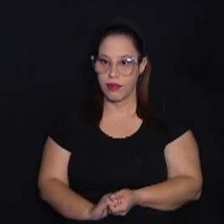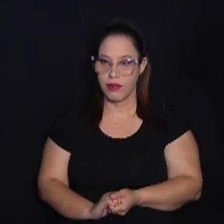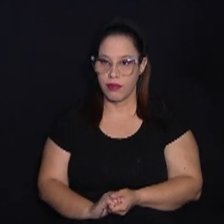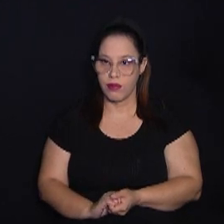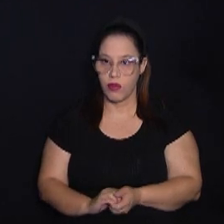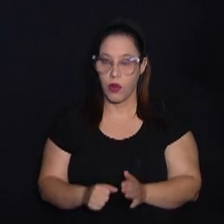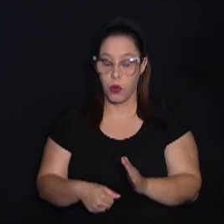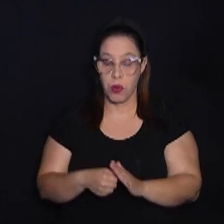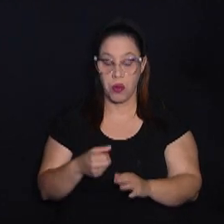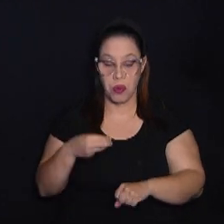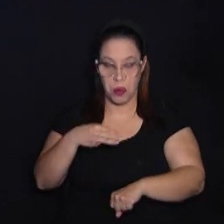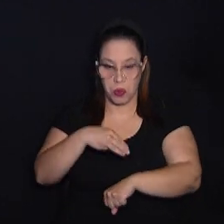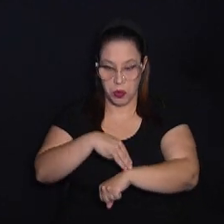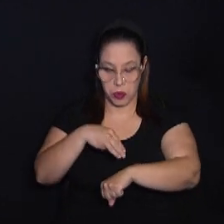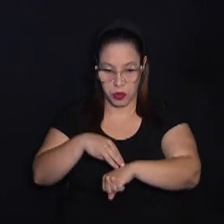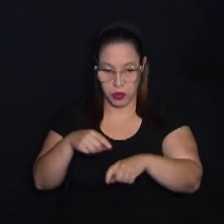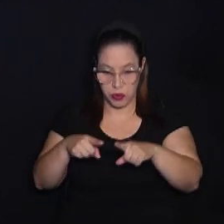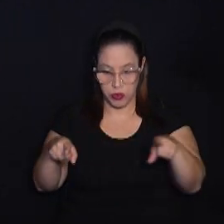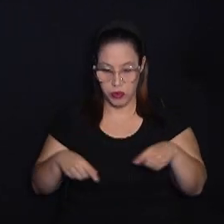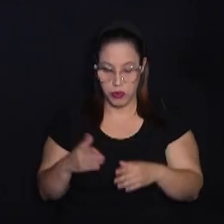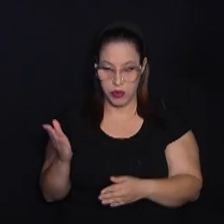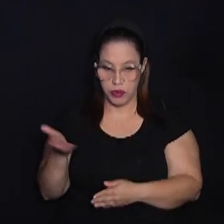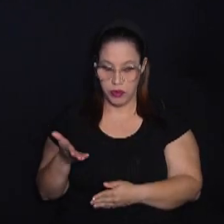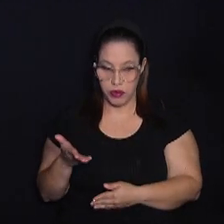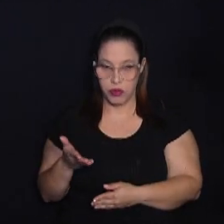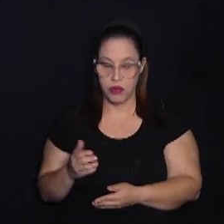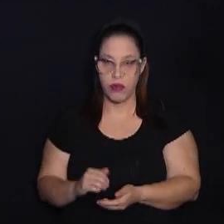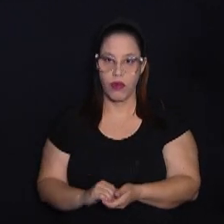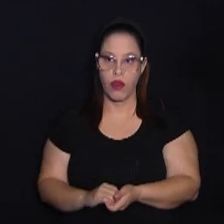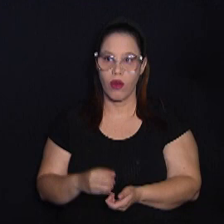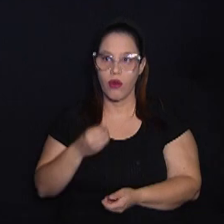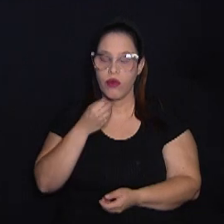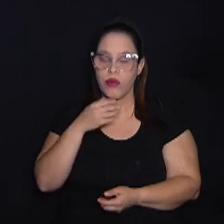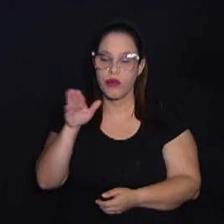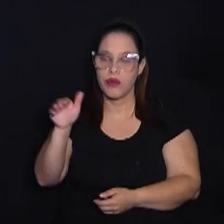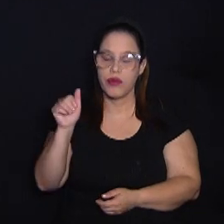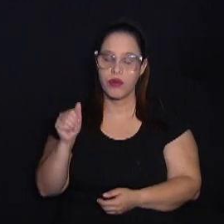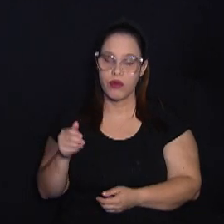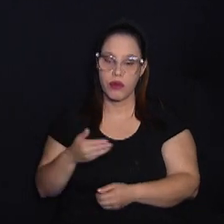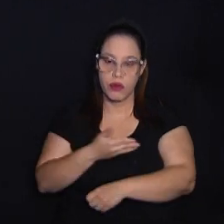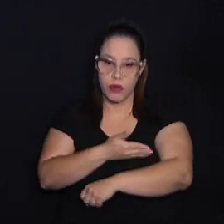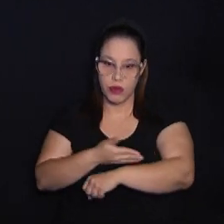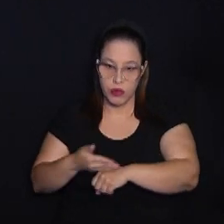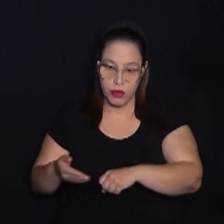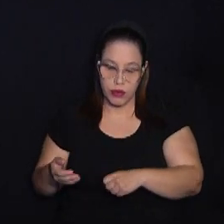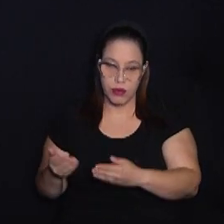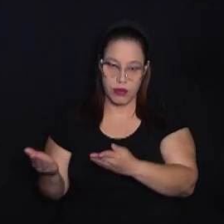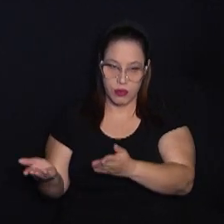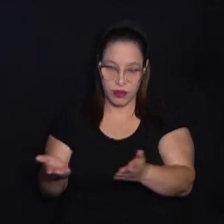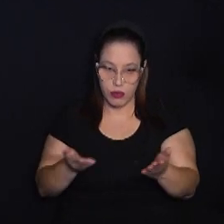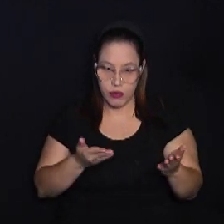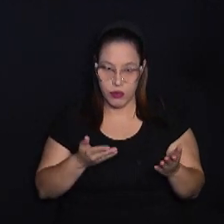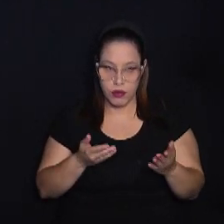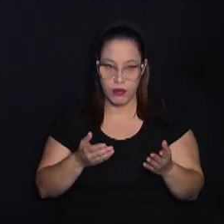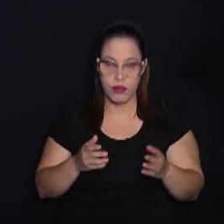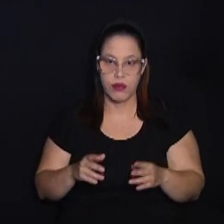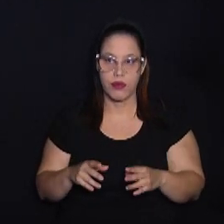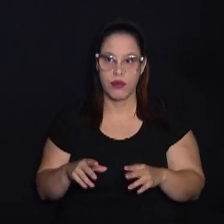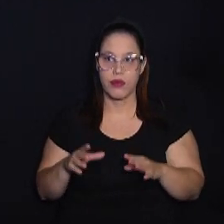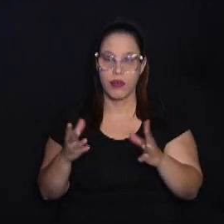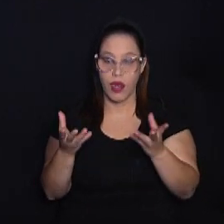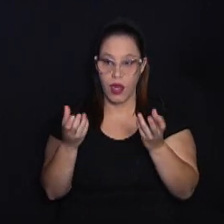Uma vez composta a nossa mesa de autoridades, nós convidamos os seus componentes e demais presentes a receberem a